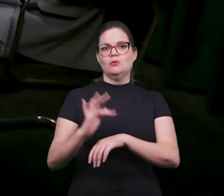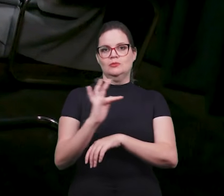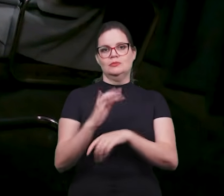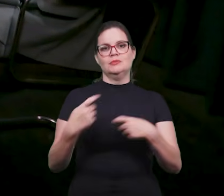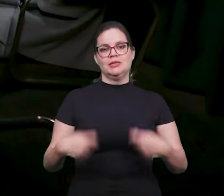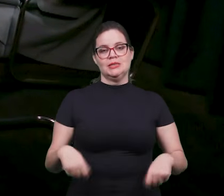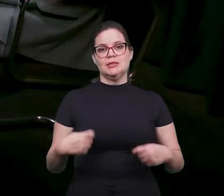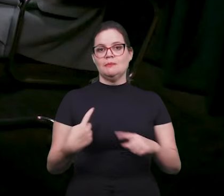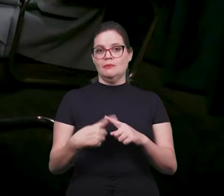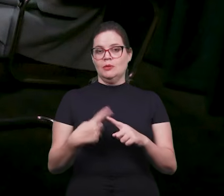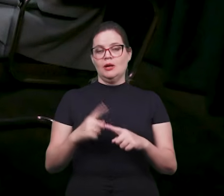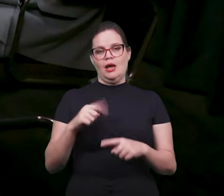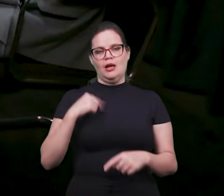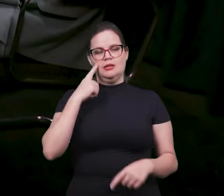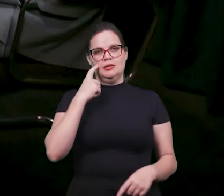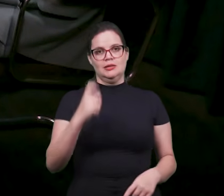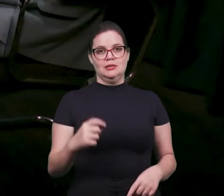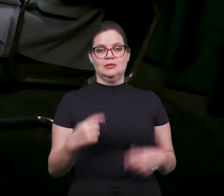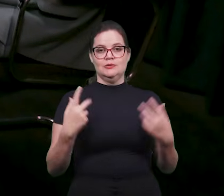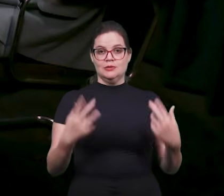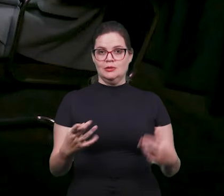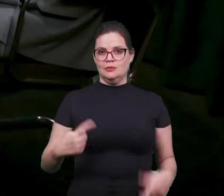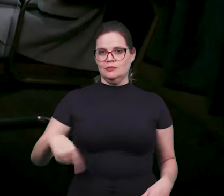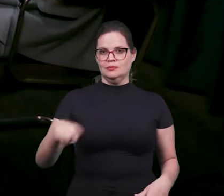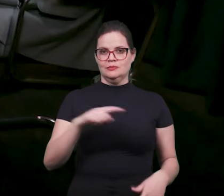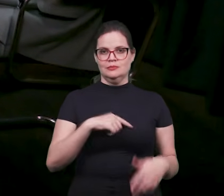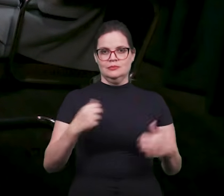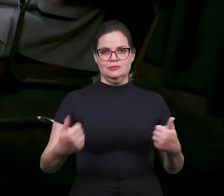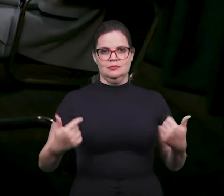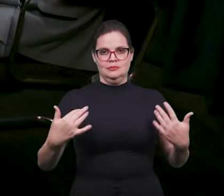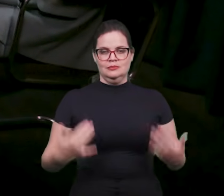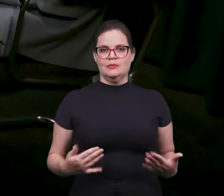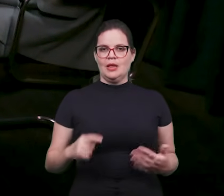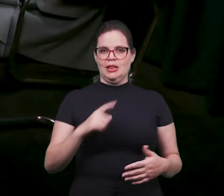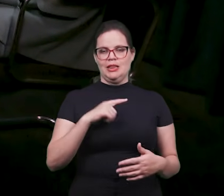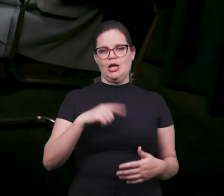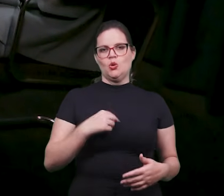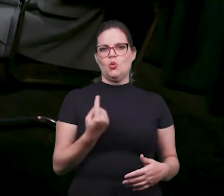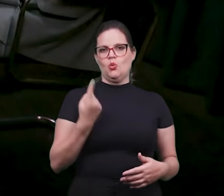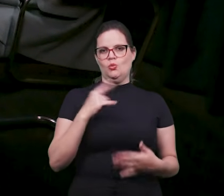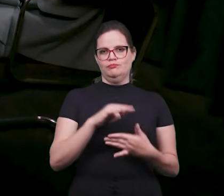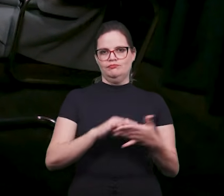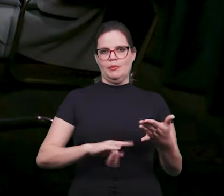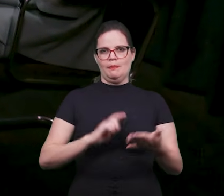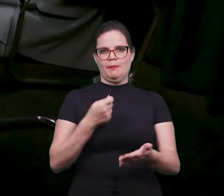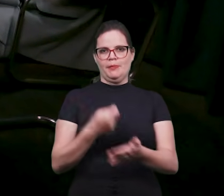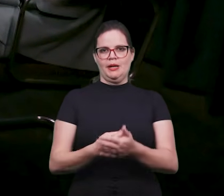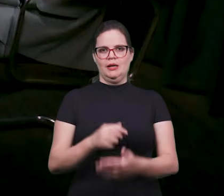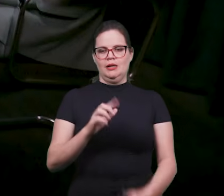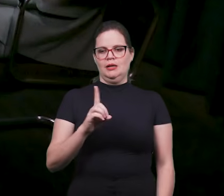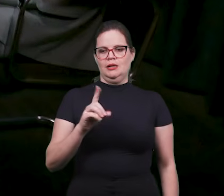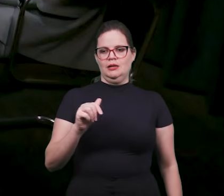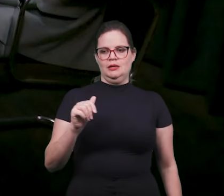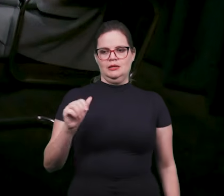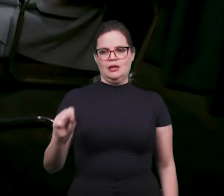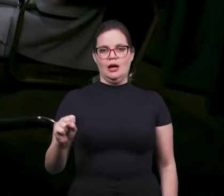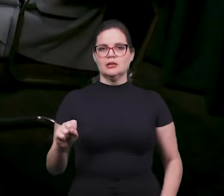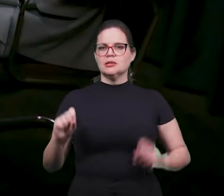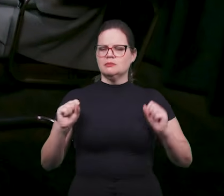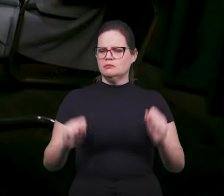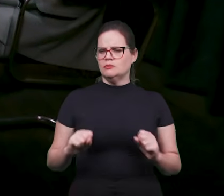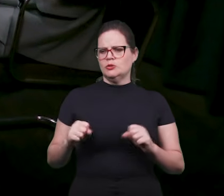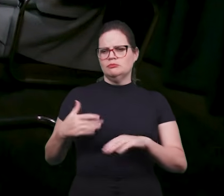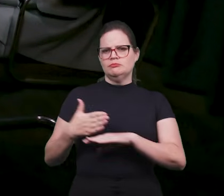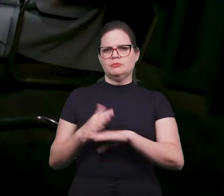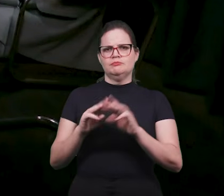microempreendedor individual é algo muito interessante. E como nós dissemos, há uma guia, que é a DAS, e você emite ela de uma forma